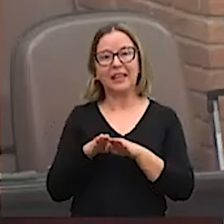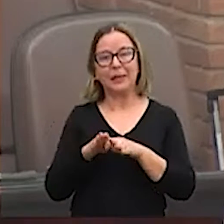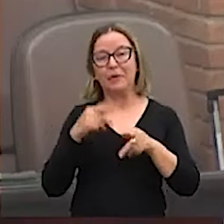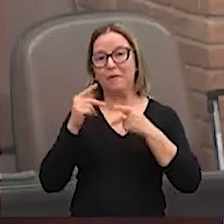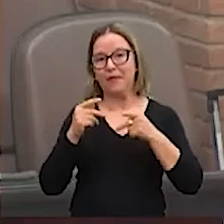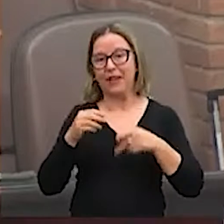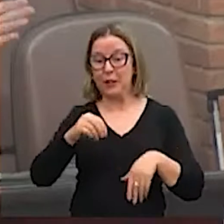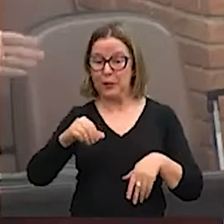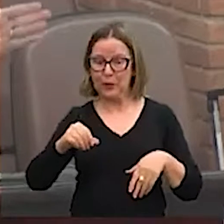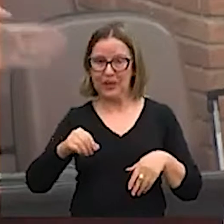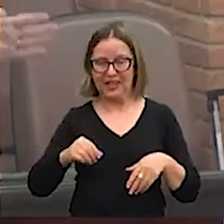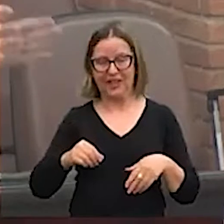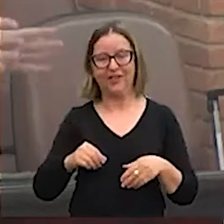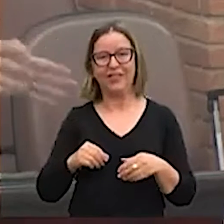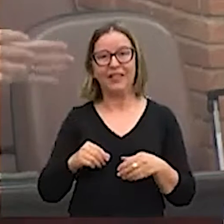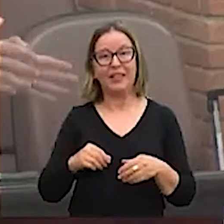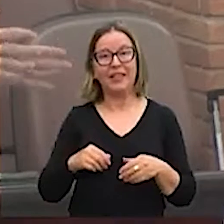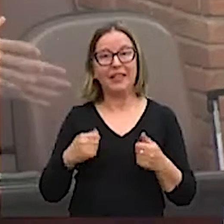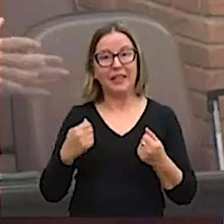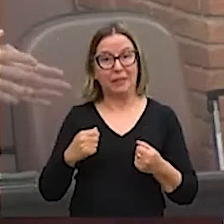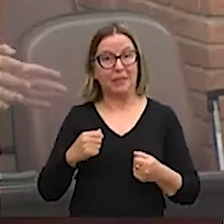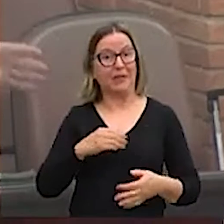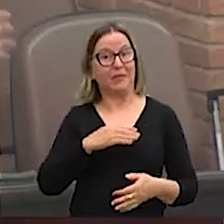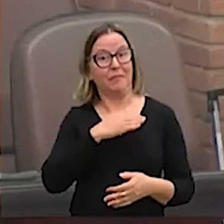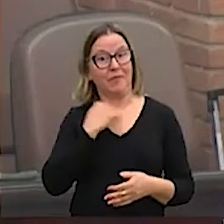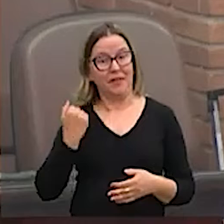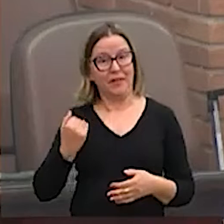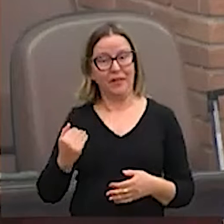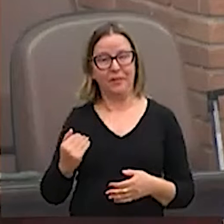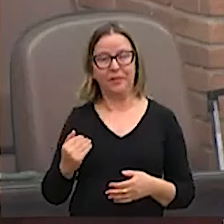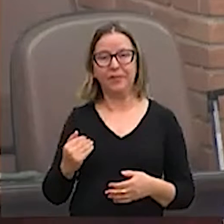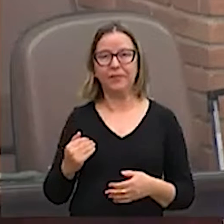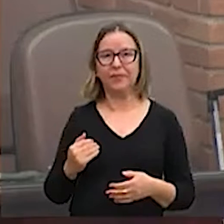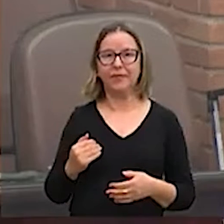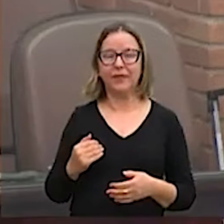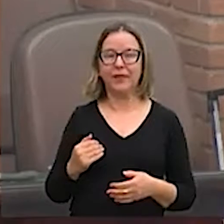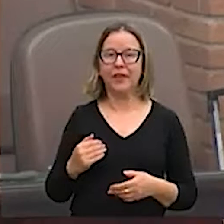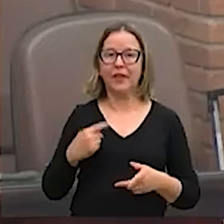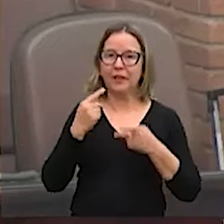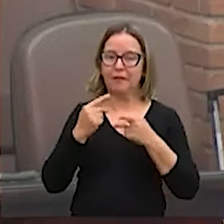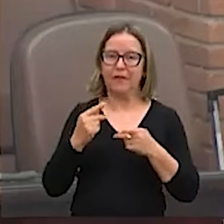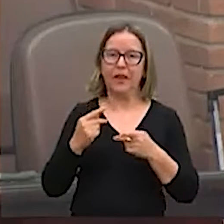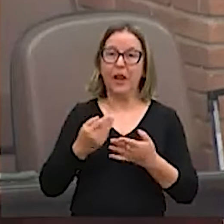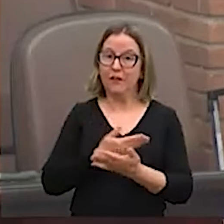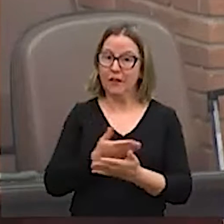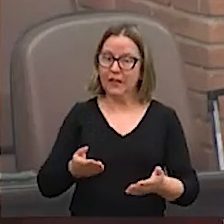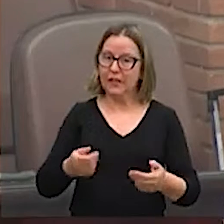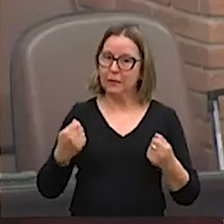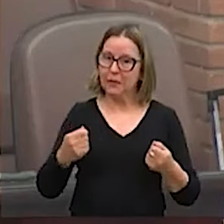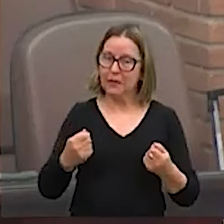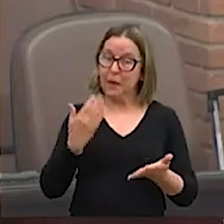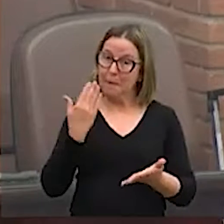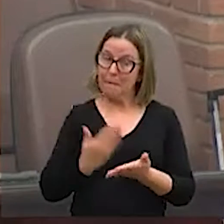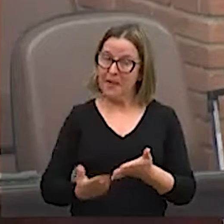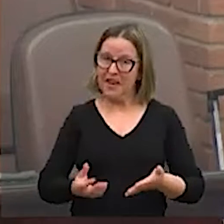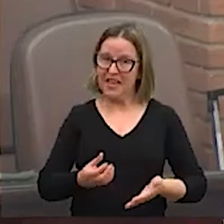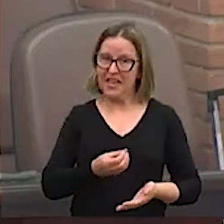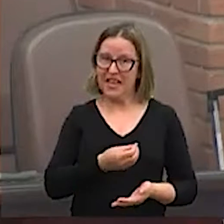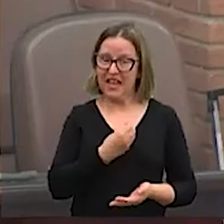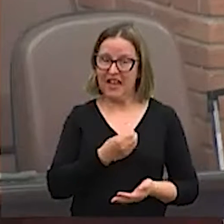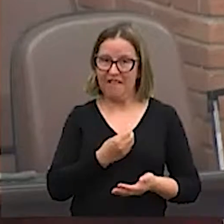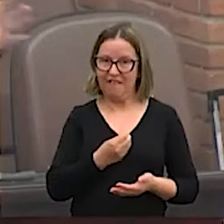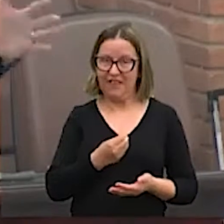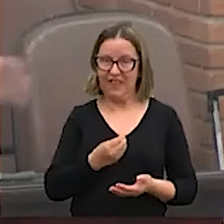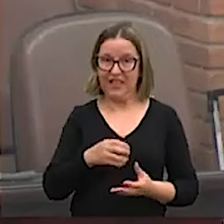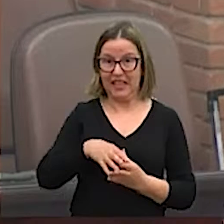E depois ele coloca a gente junto desse negócio, vocês têm que perder a sua vida. Aquele que não perde a vida da